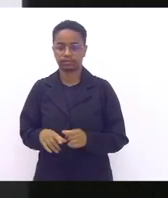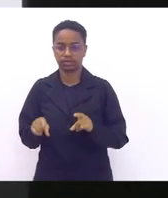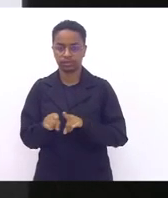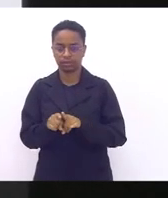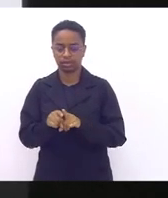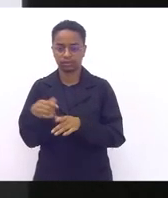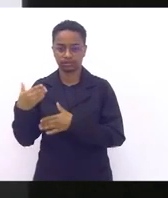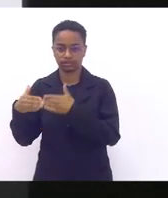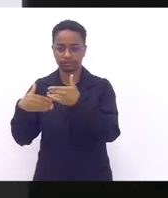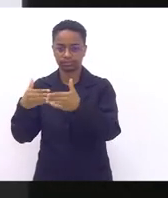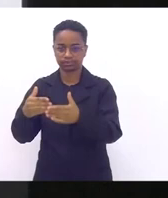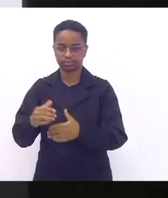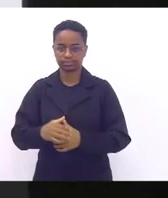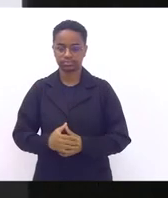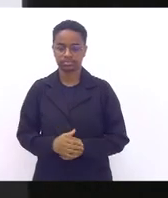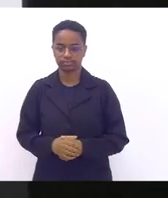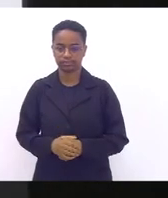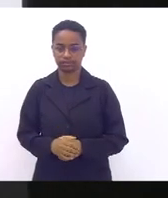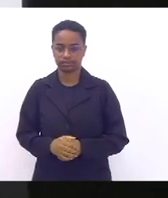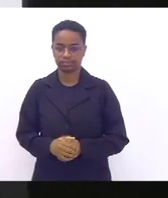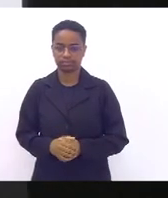né?